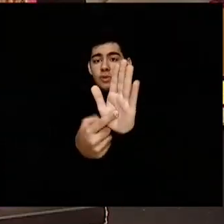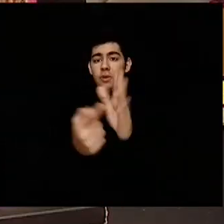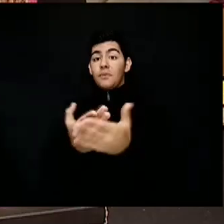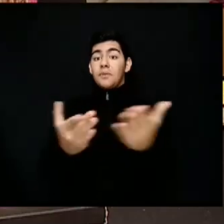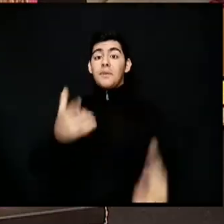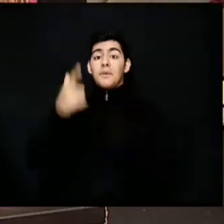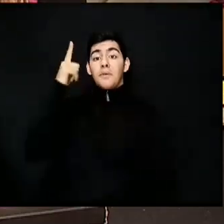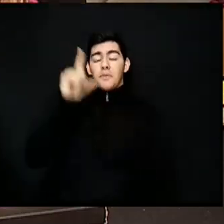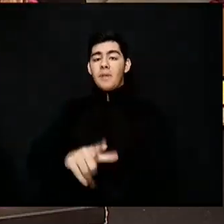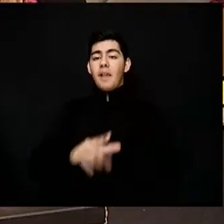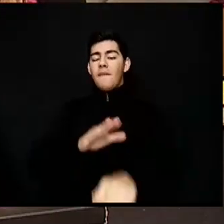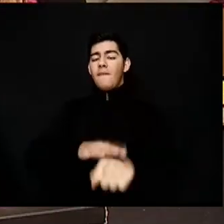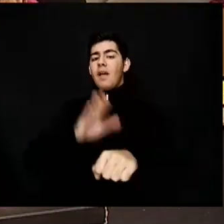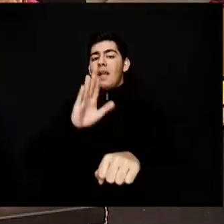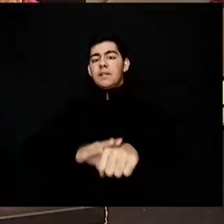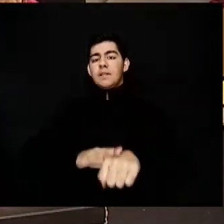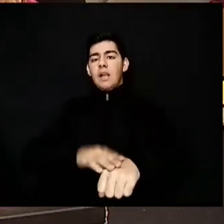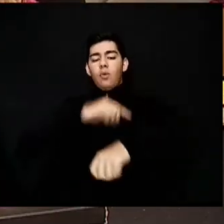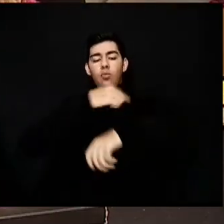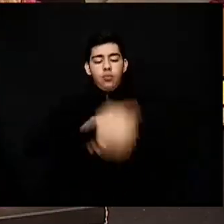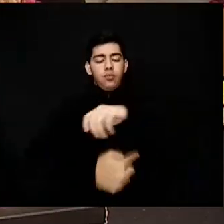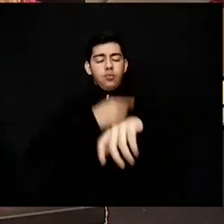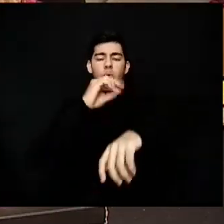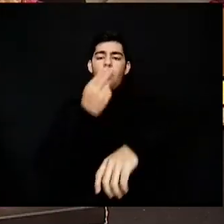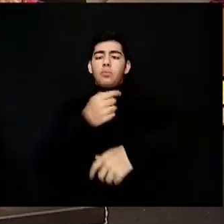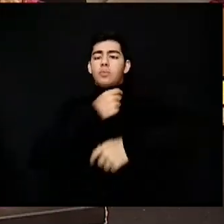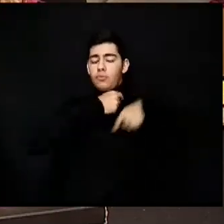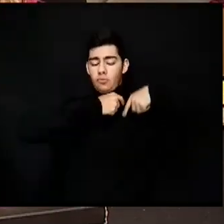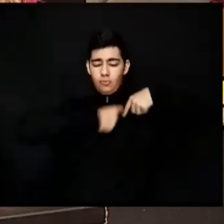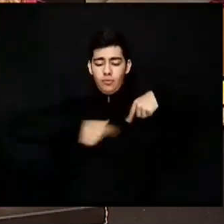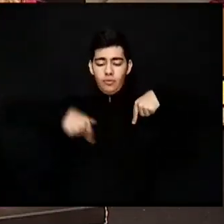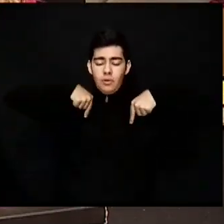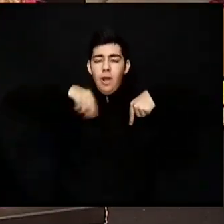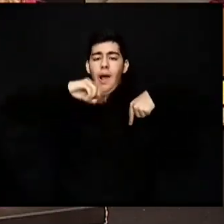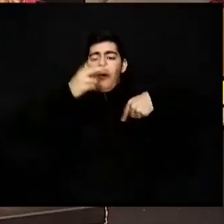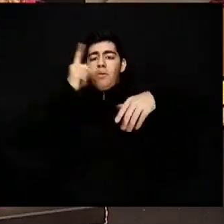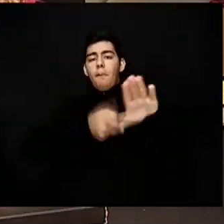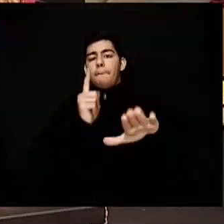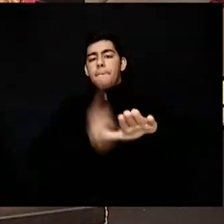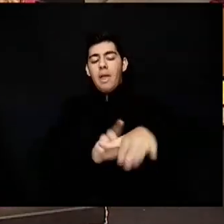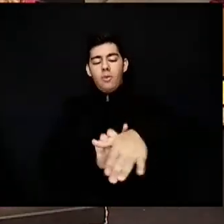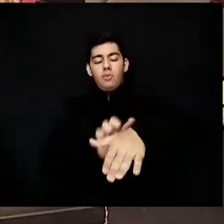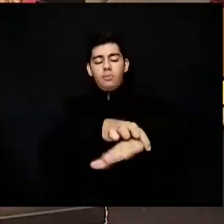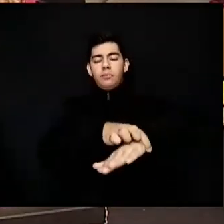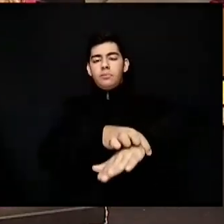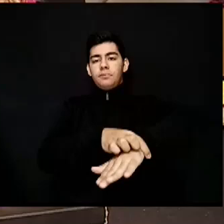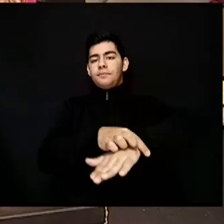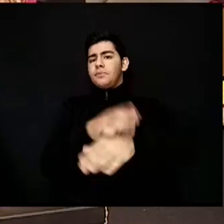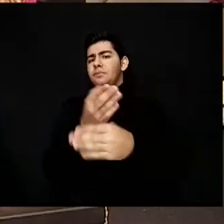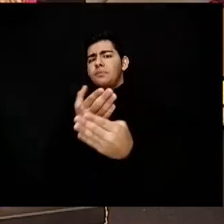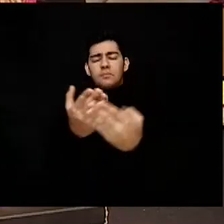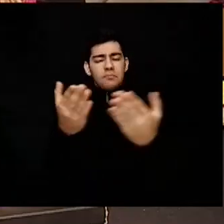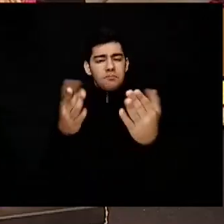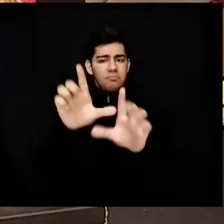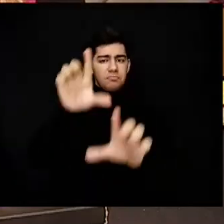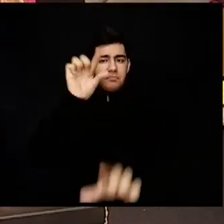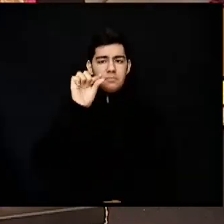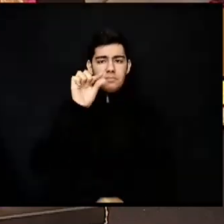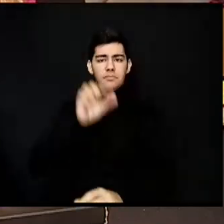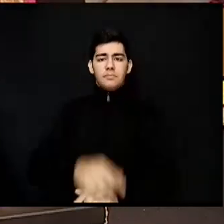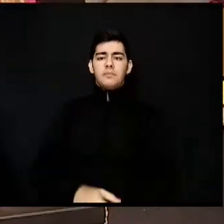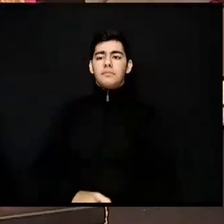usar pulseira, se você quiser. Ele já tá com 1, 2, 3, 4, 5, 6, 7, 8, 9.